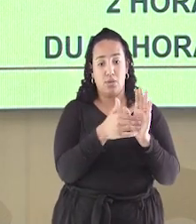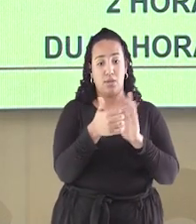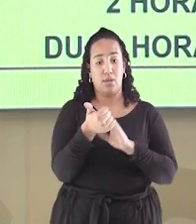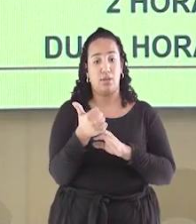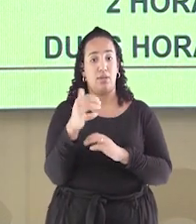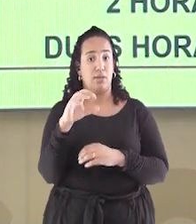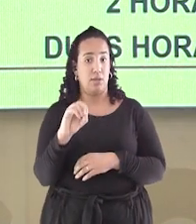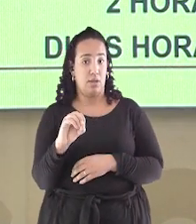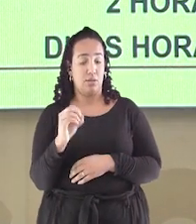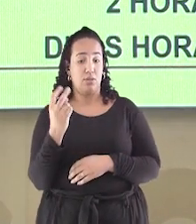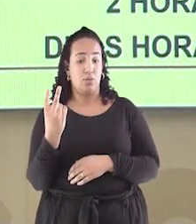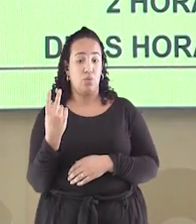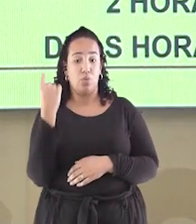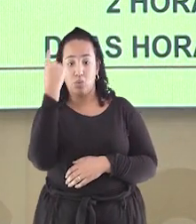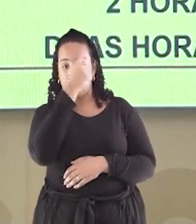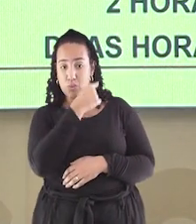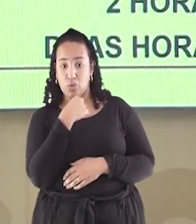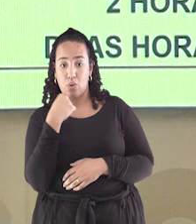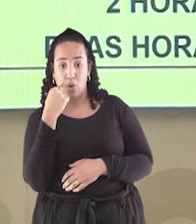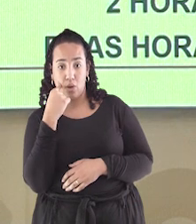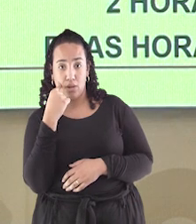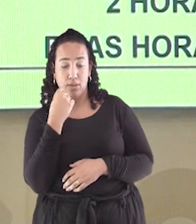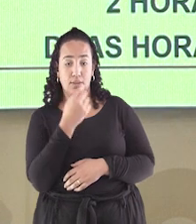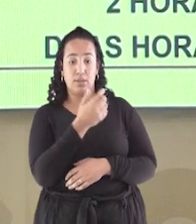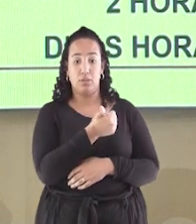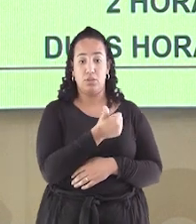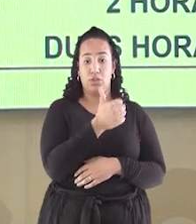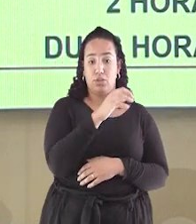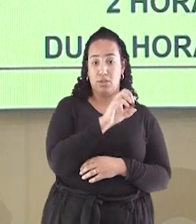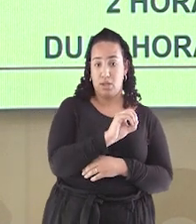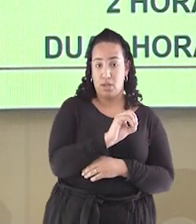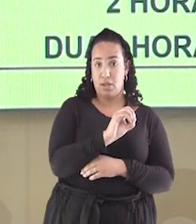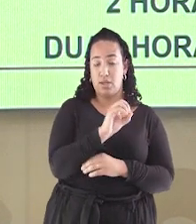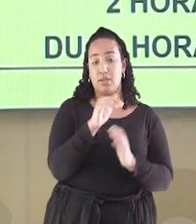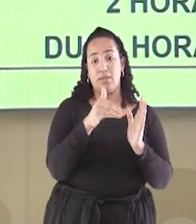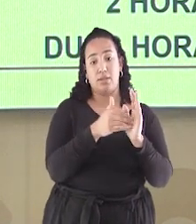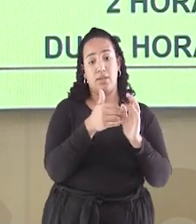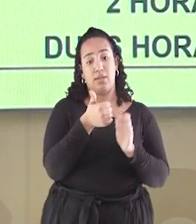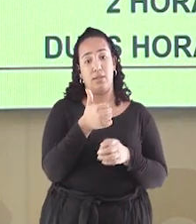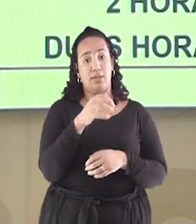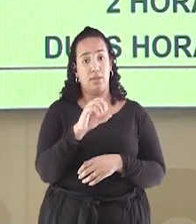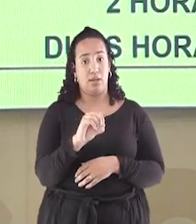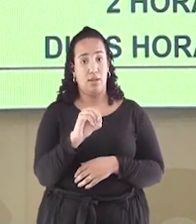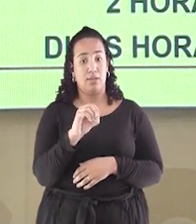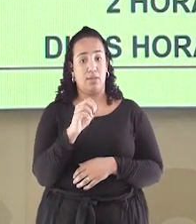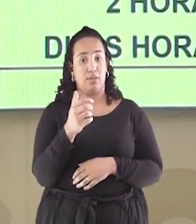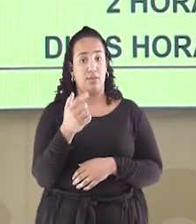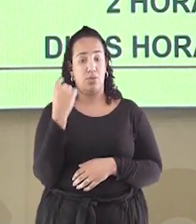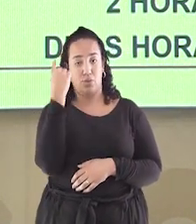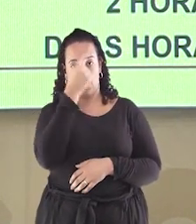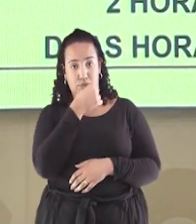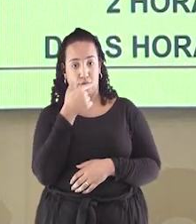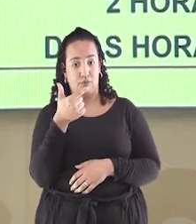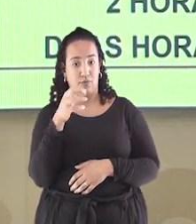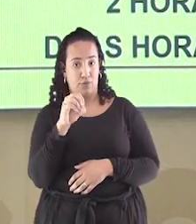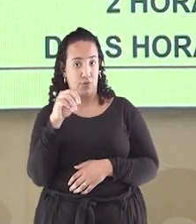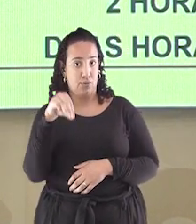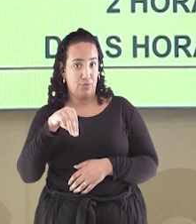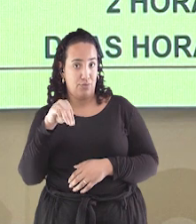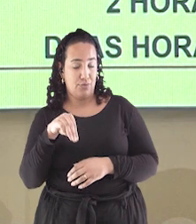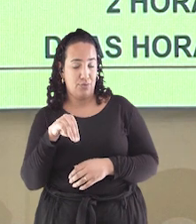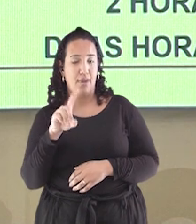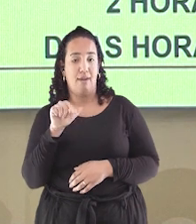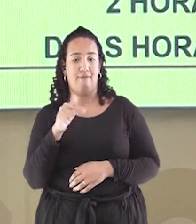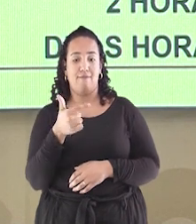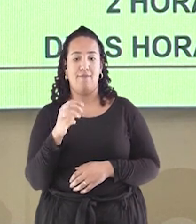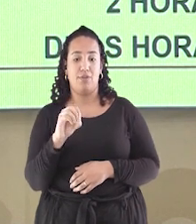10 horas são 2 horas. De 10 horas até às 10h20 são 20 minutos. Então,